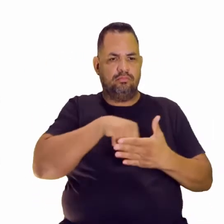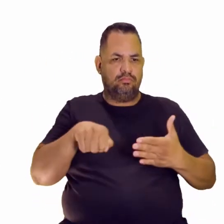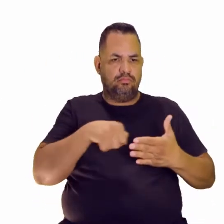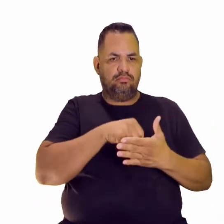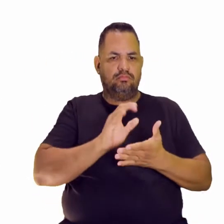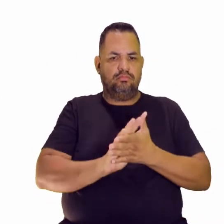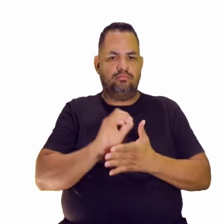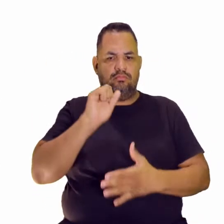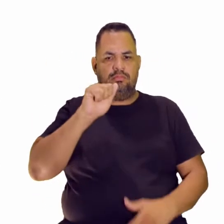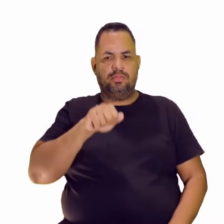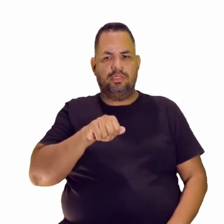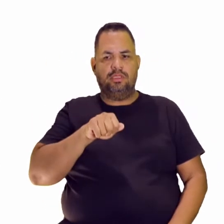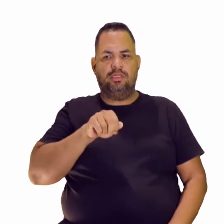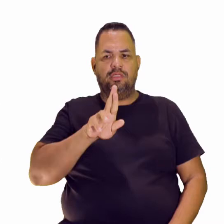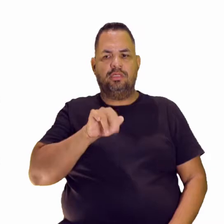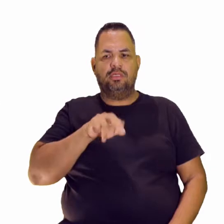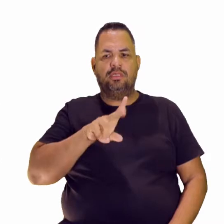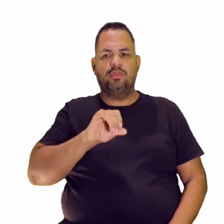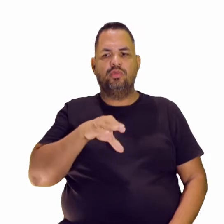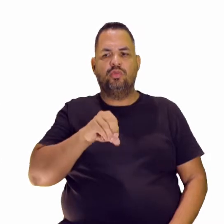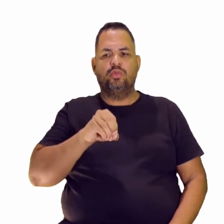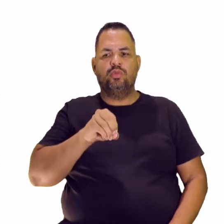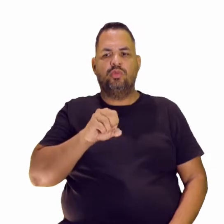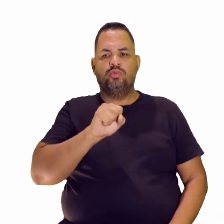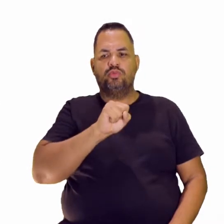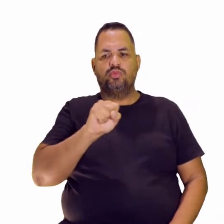grande Ariano Suassuna, onde